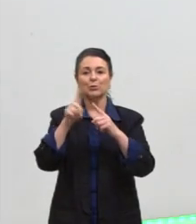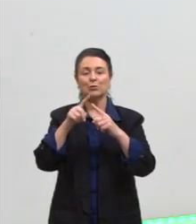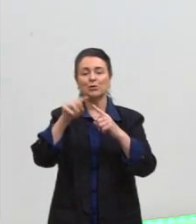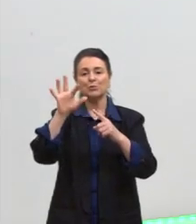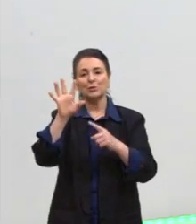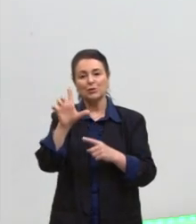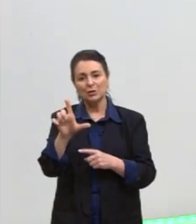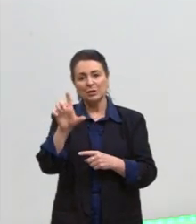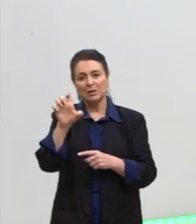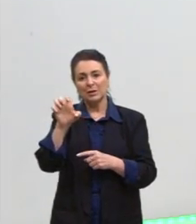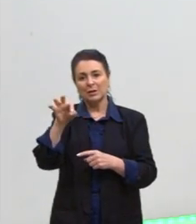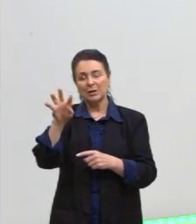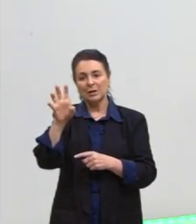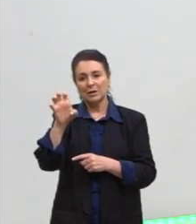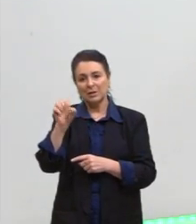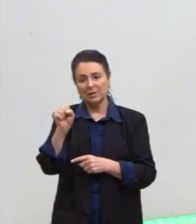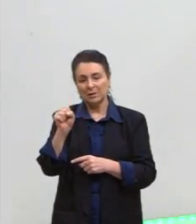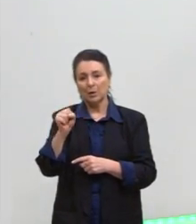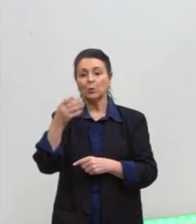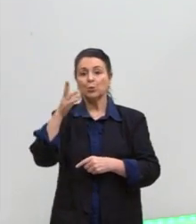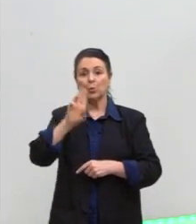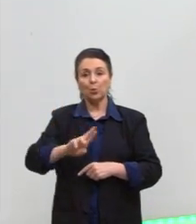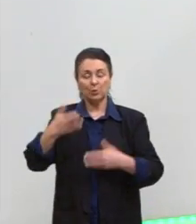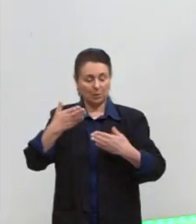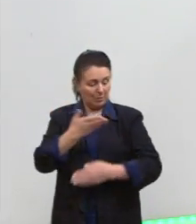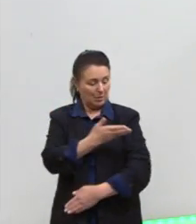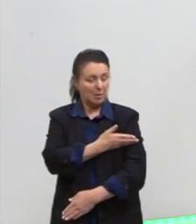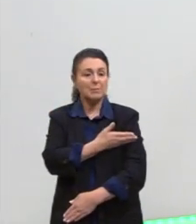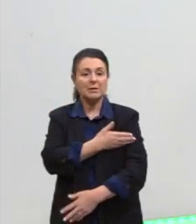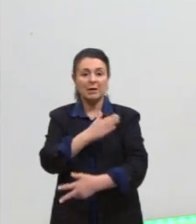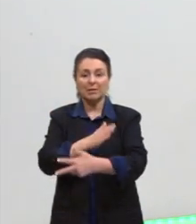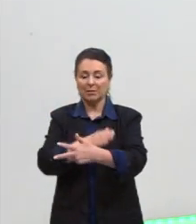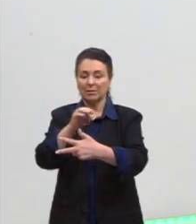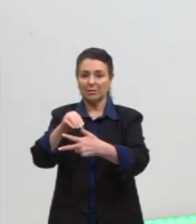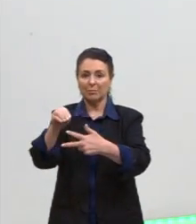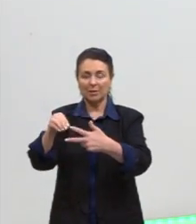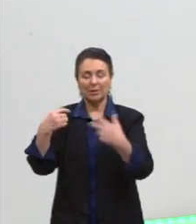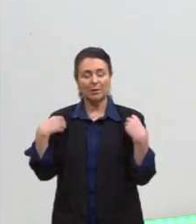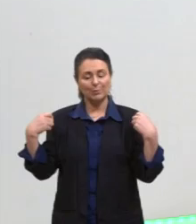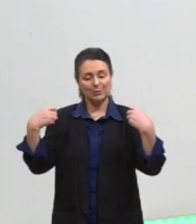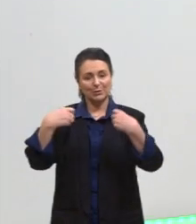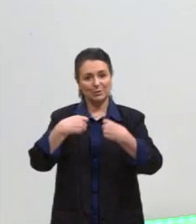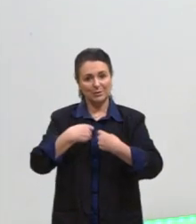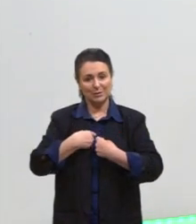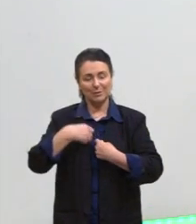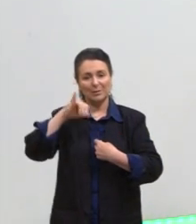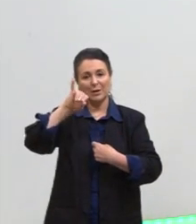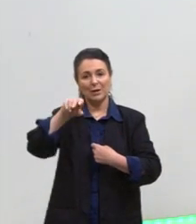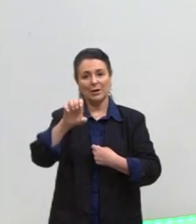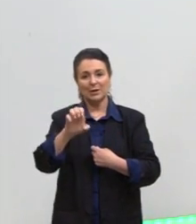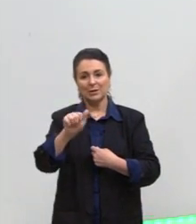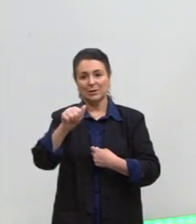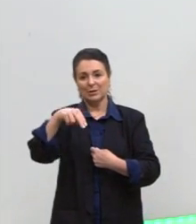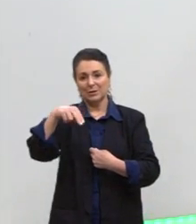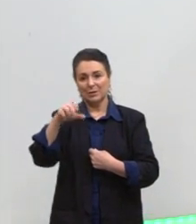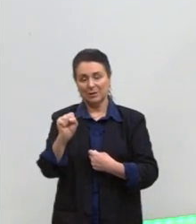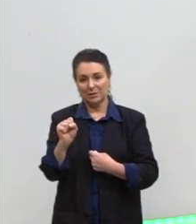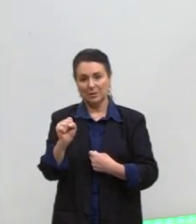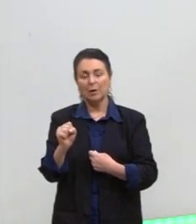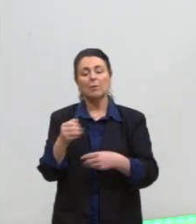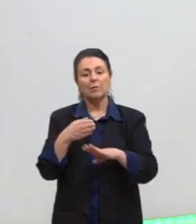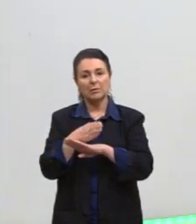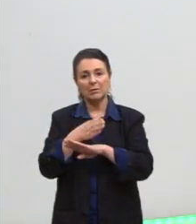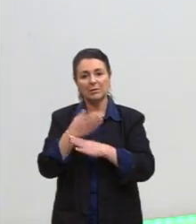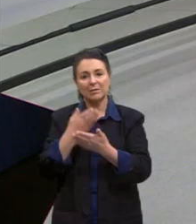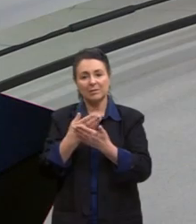tô utilizando também a camiseta do Enem e uma camisa jeans Então vem participar da aula de física de